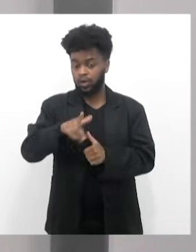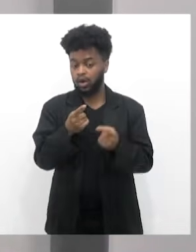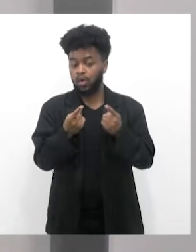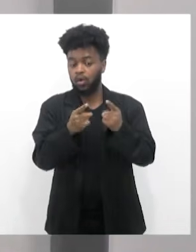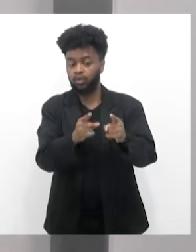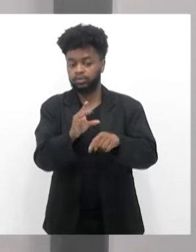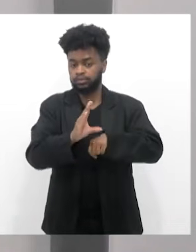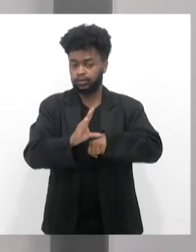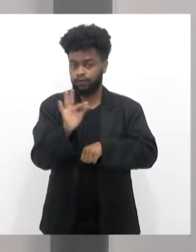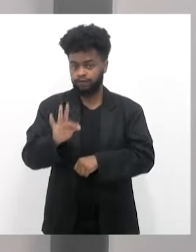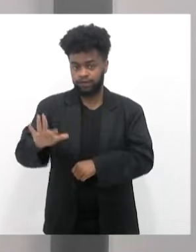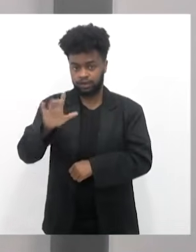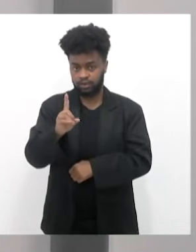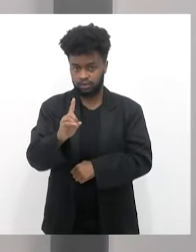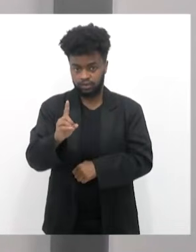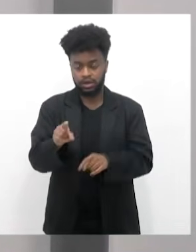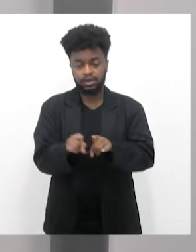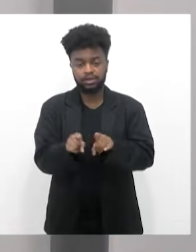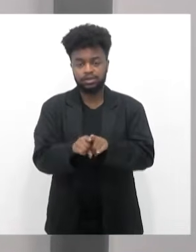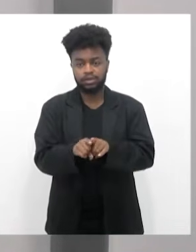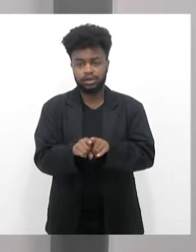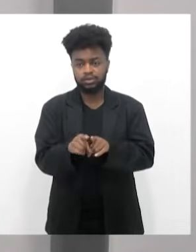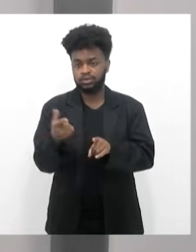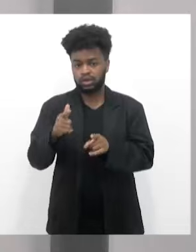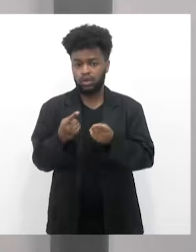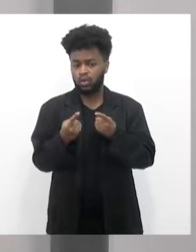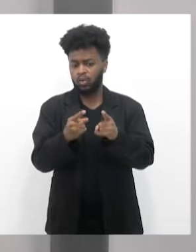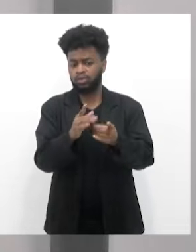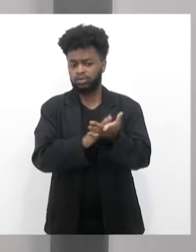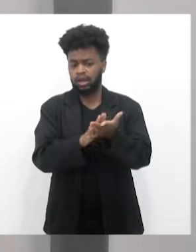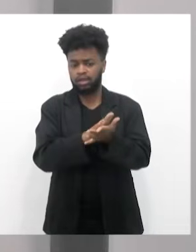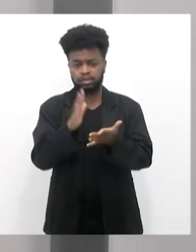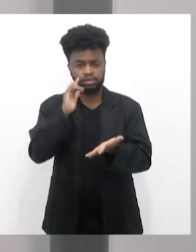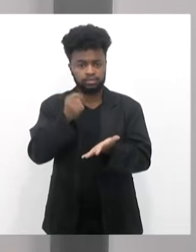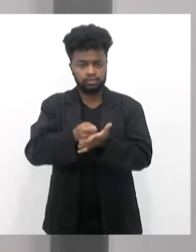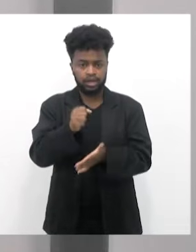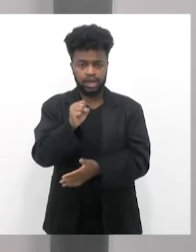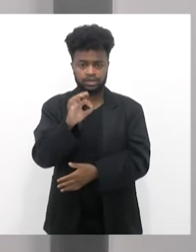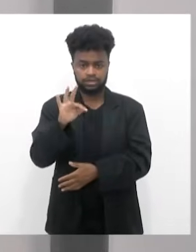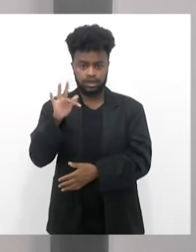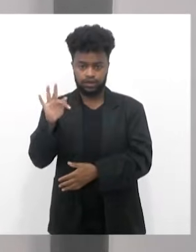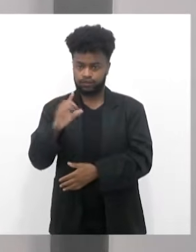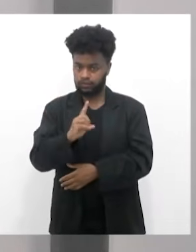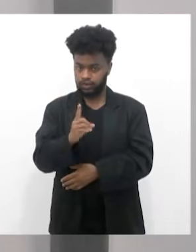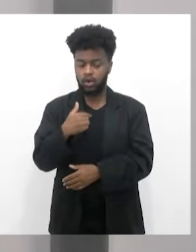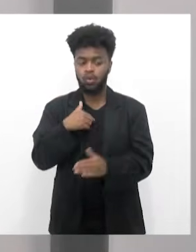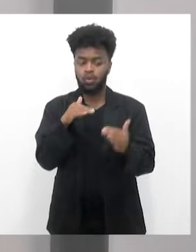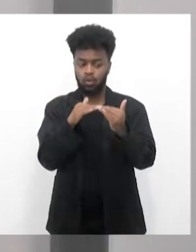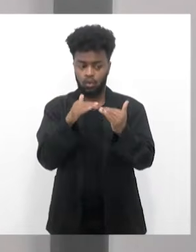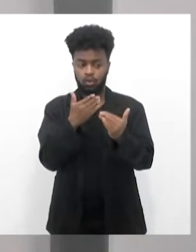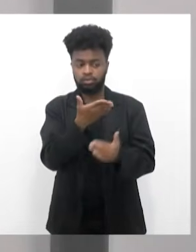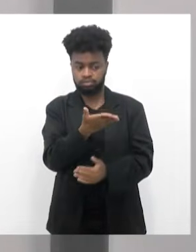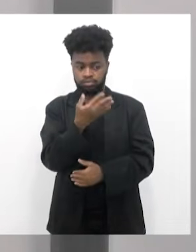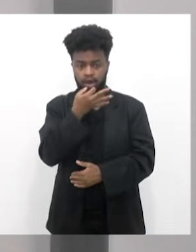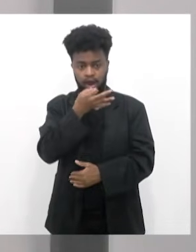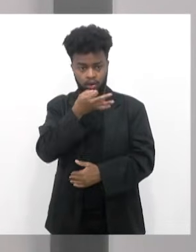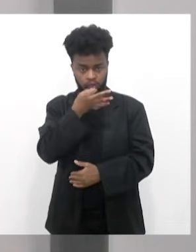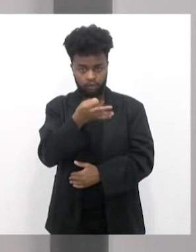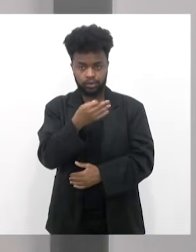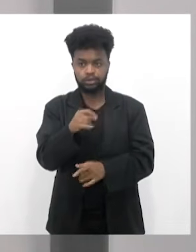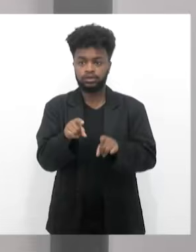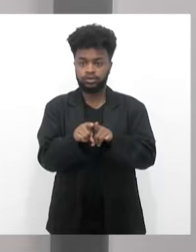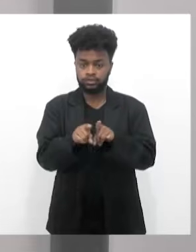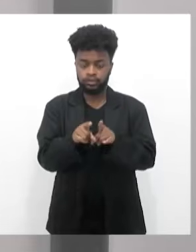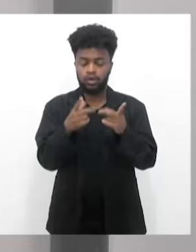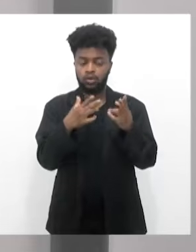Federal, o substitutivo sequer contraria uma decisão do Supremo Tribunal Federal. Concordo com os argumentos do deputado Luiz Paulo, tal qual